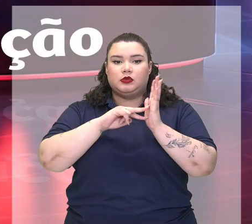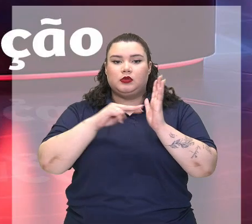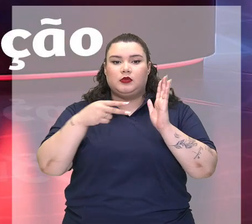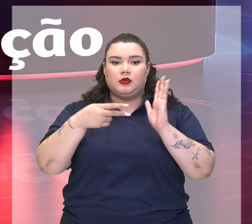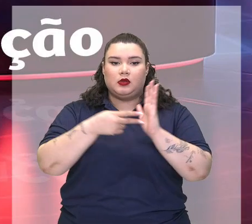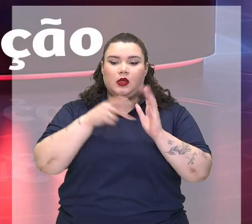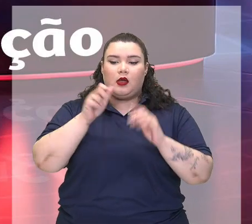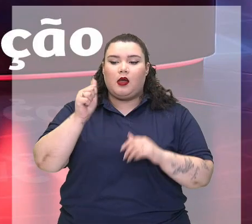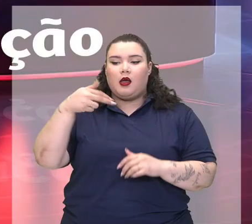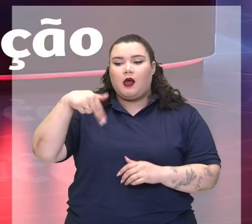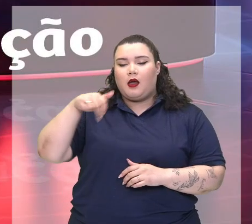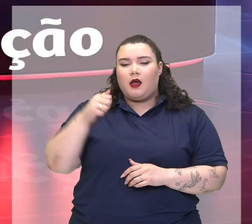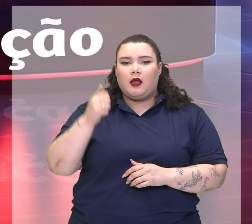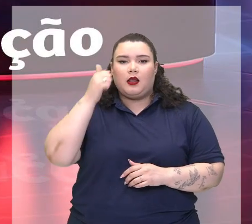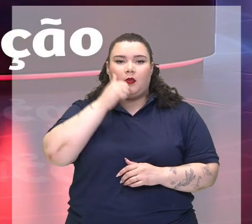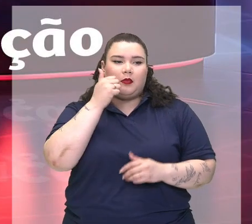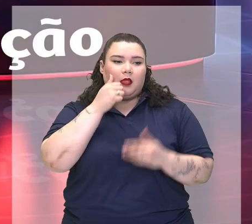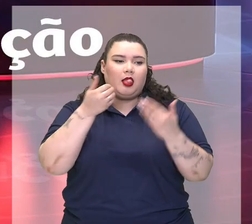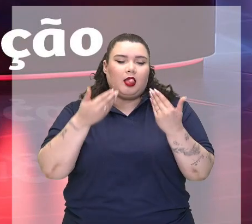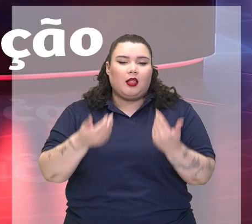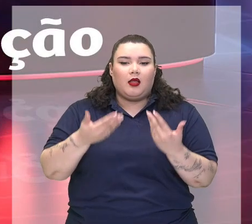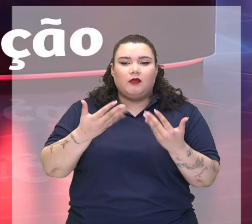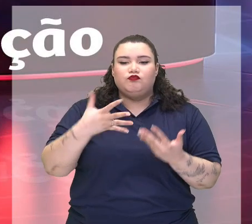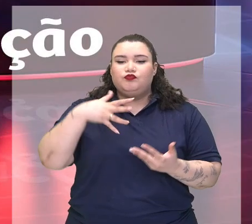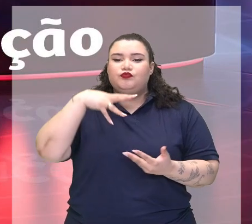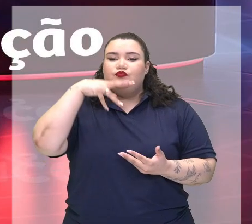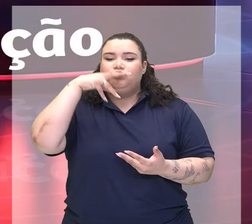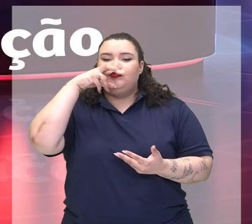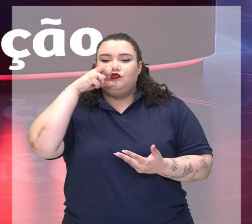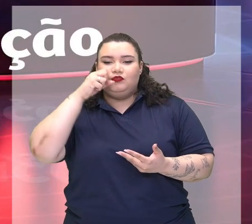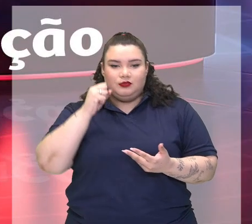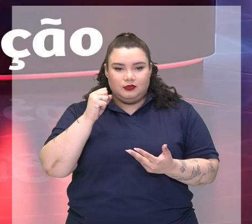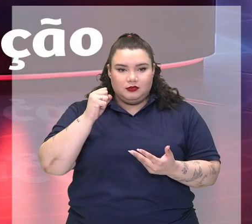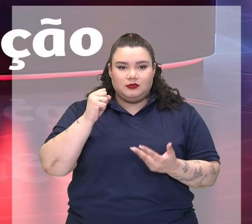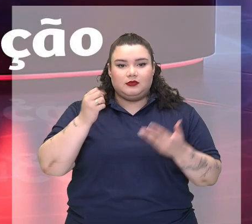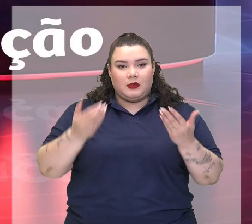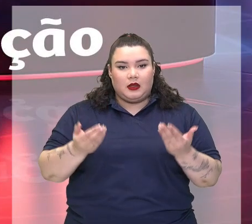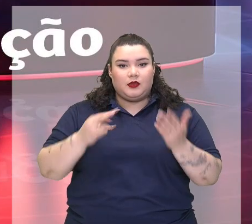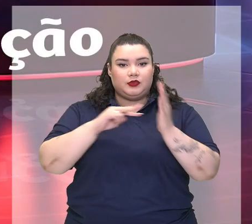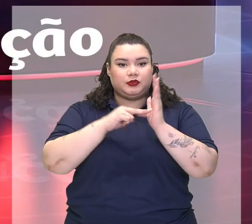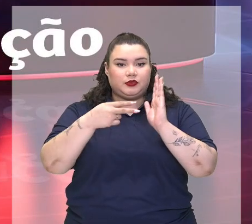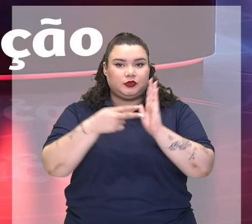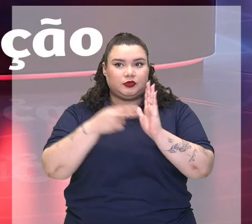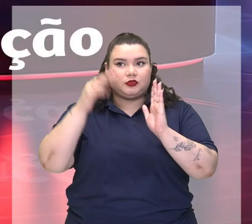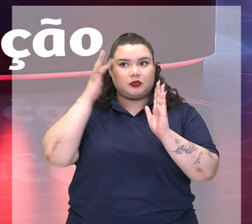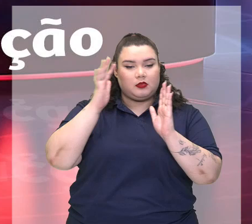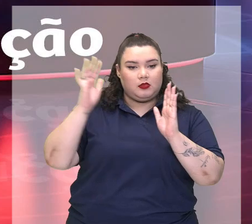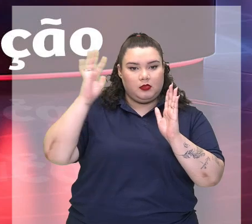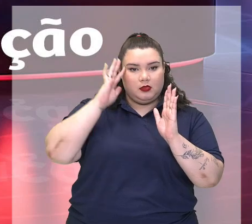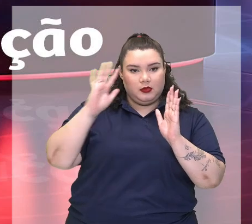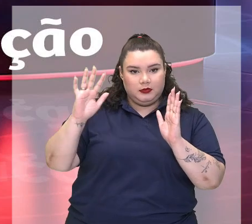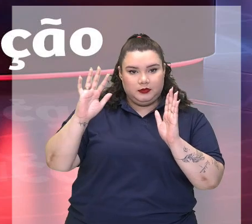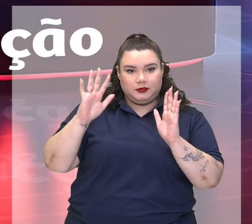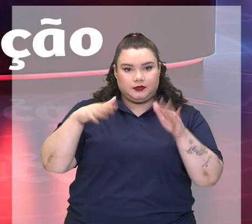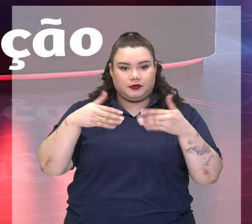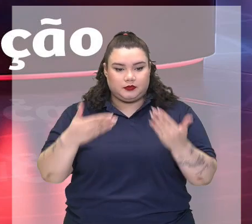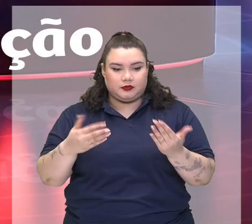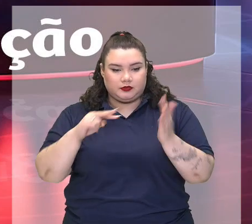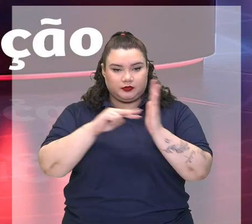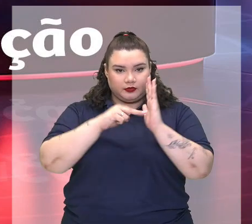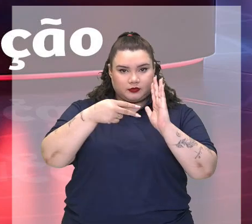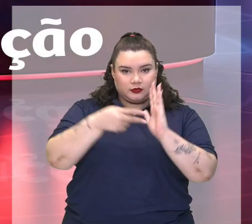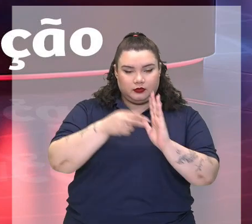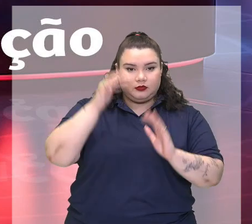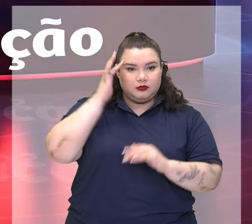Ana é delicada, que Ana é cheirosa, no sentido figurado. Se estamos no sentido